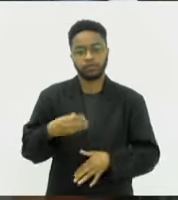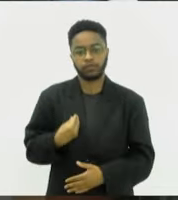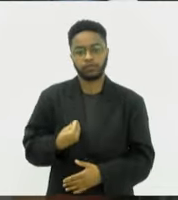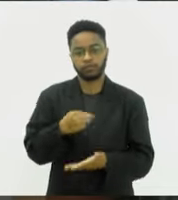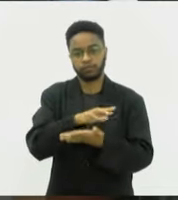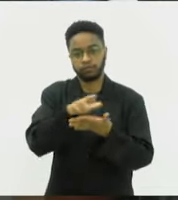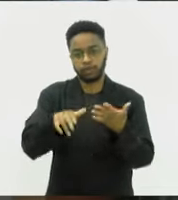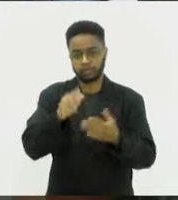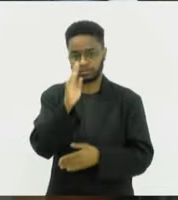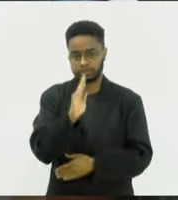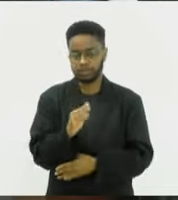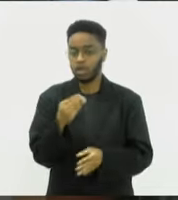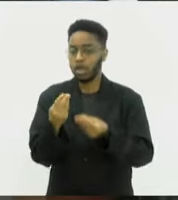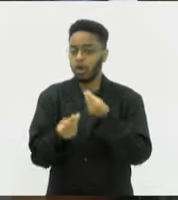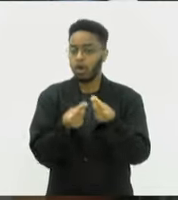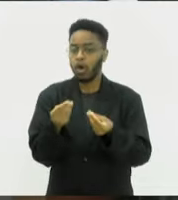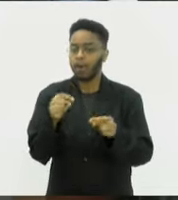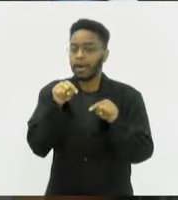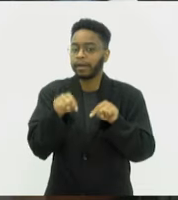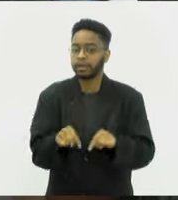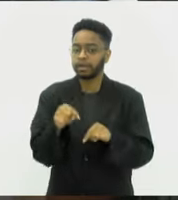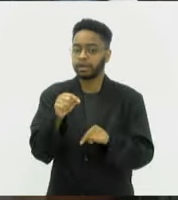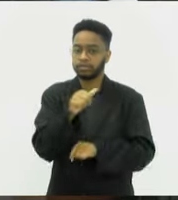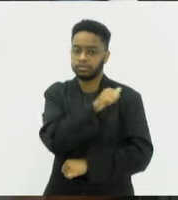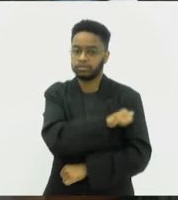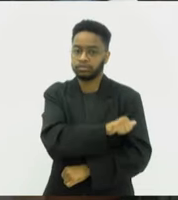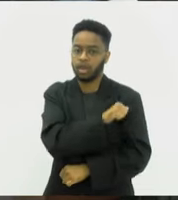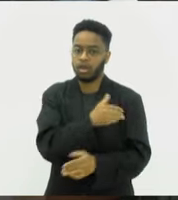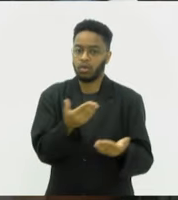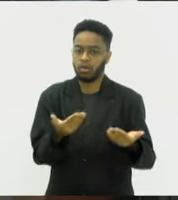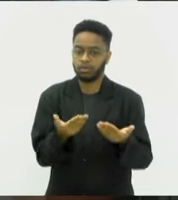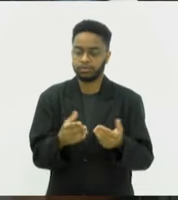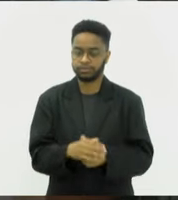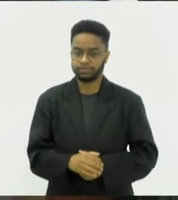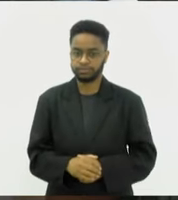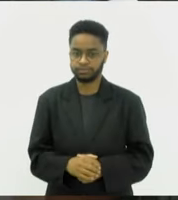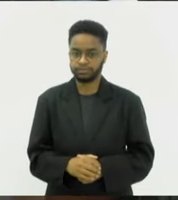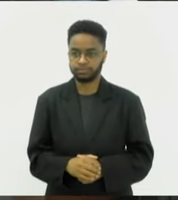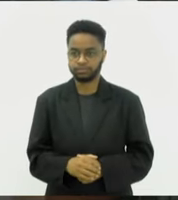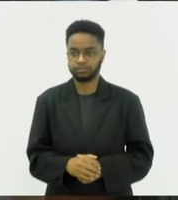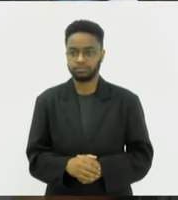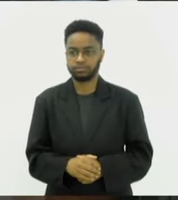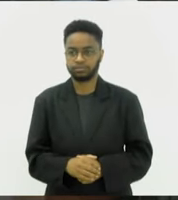dia, PV. Como é que está a realidade aqui no estado do Rio de Janeiro?